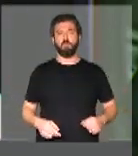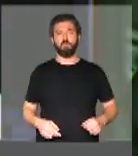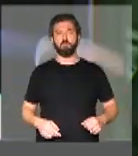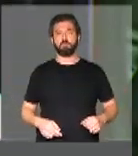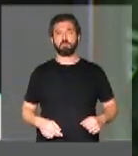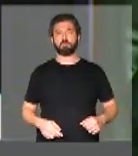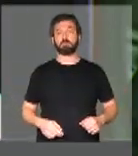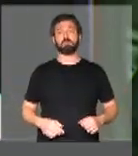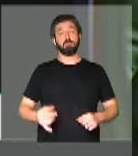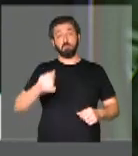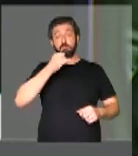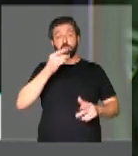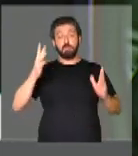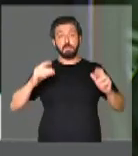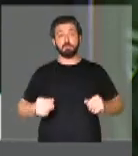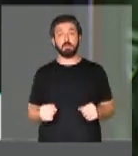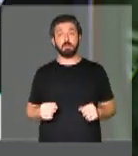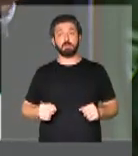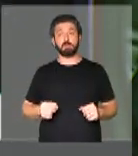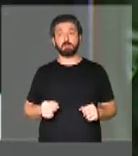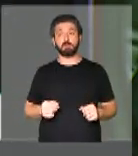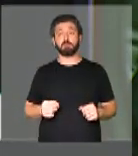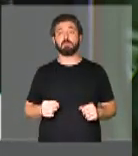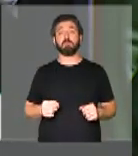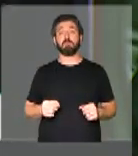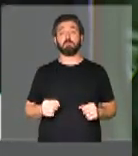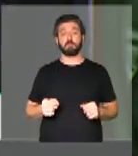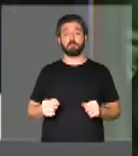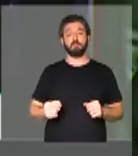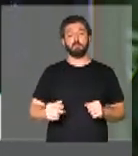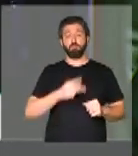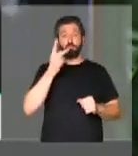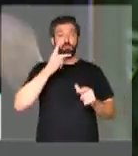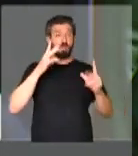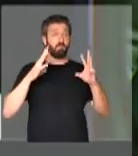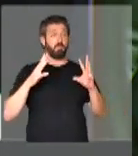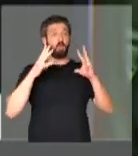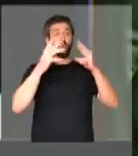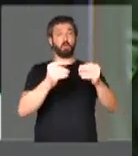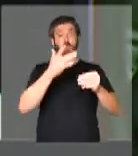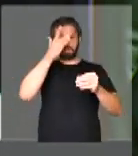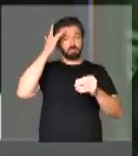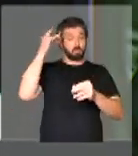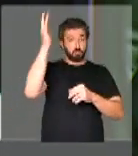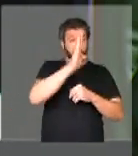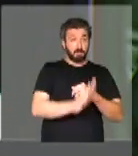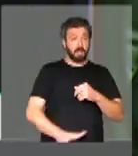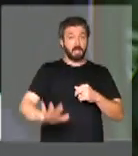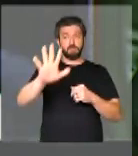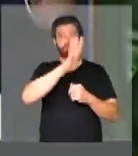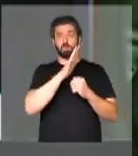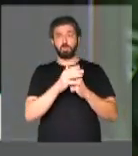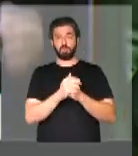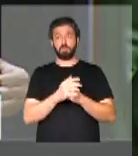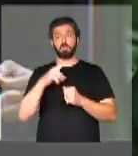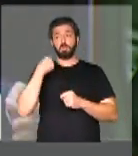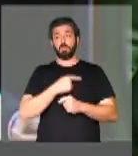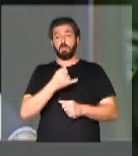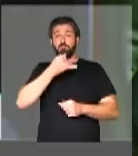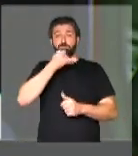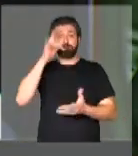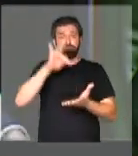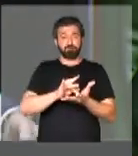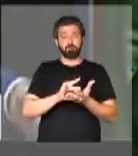brasileiro e lamentamos e dizemos aqui a toda a população brasileira que nós